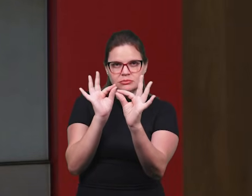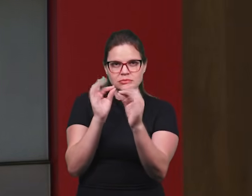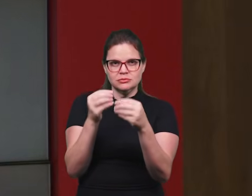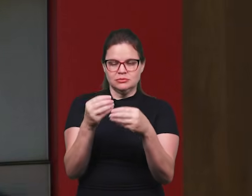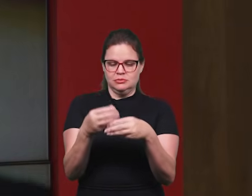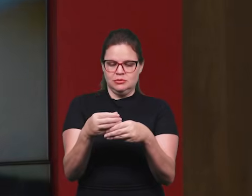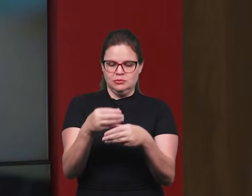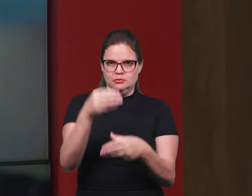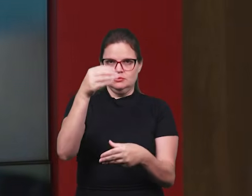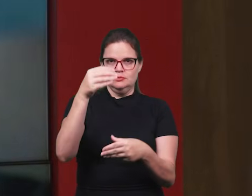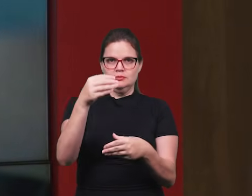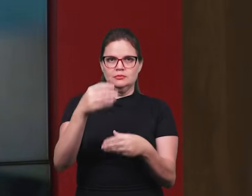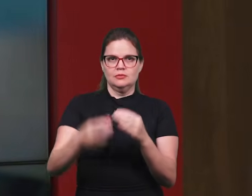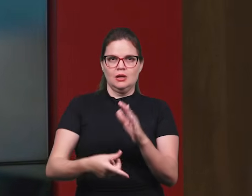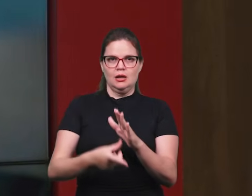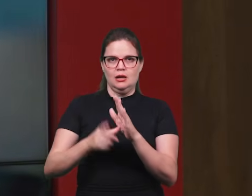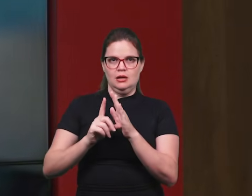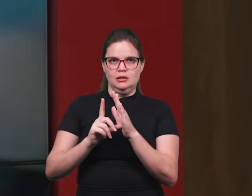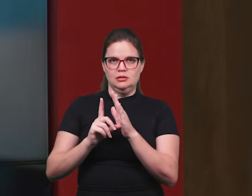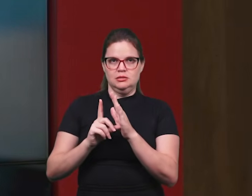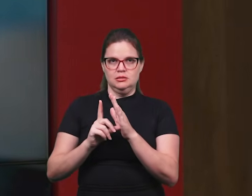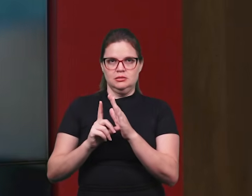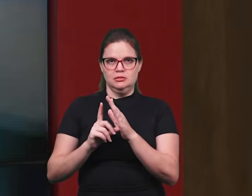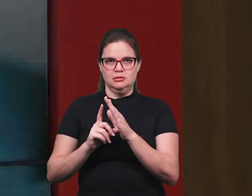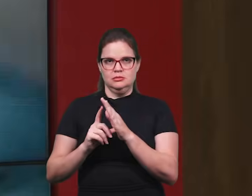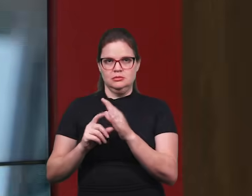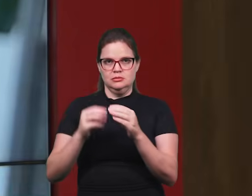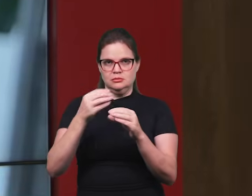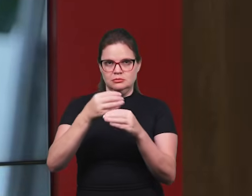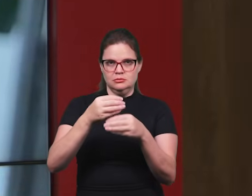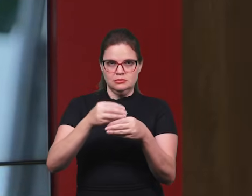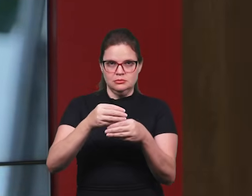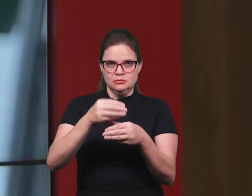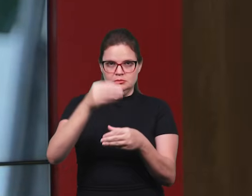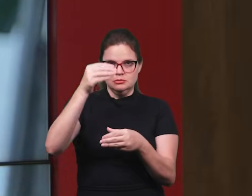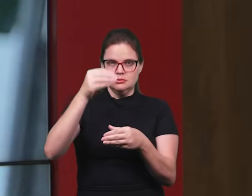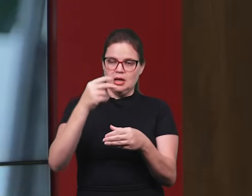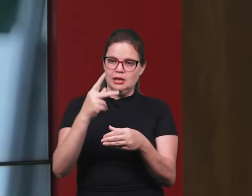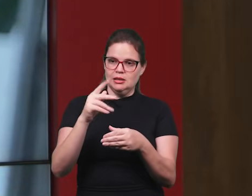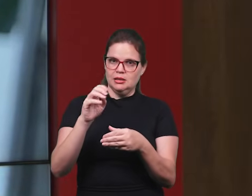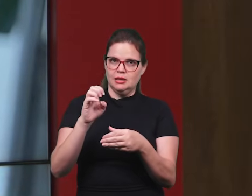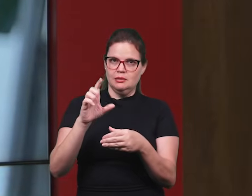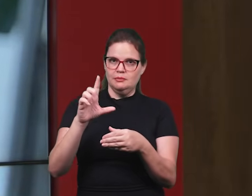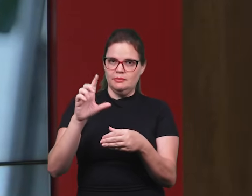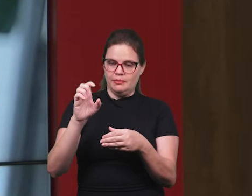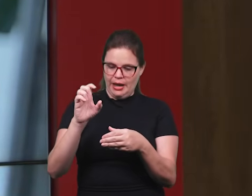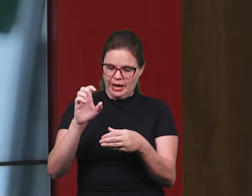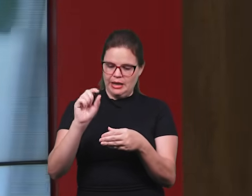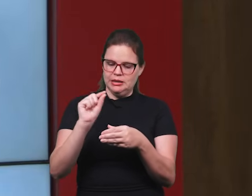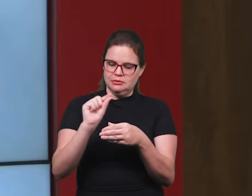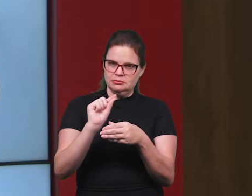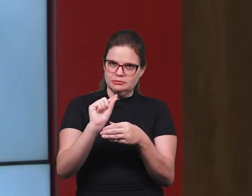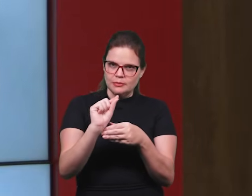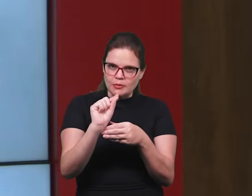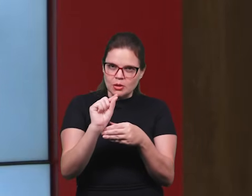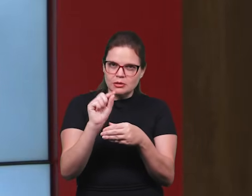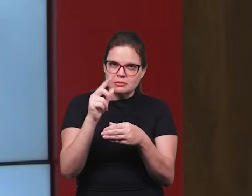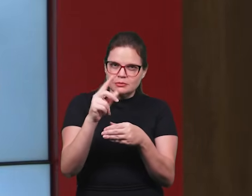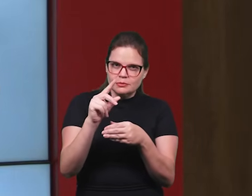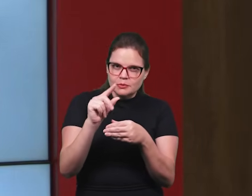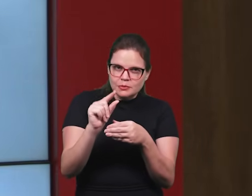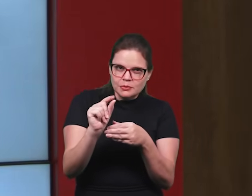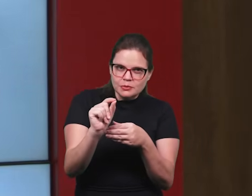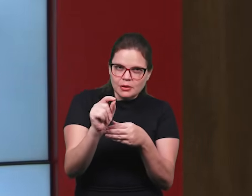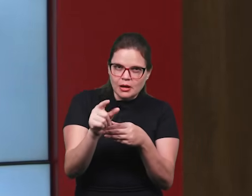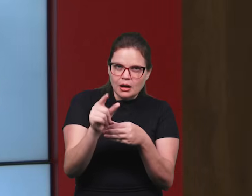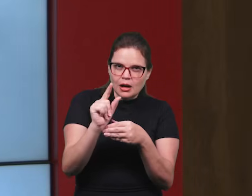anestésico antes da lâmina epidural. Então, você vai pele, subcutâneo, ligamento